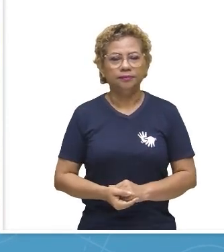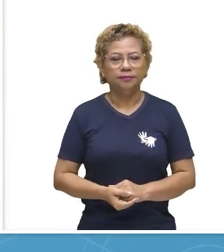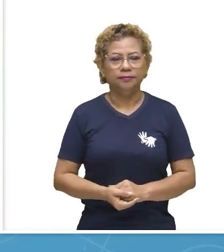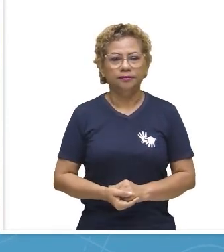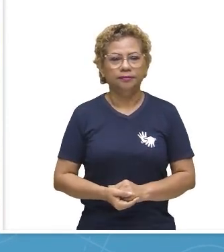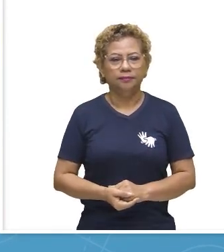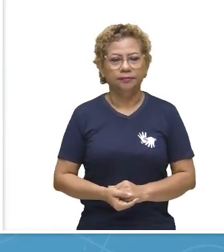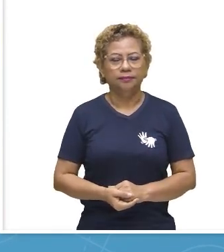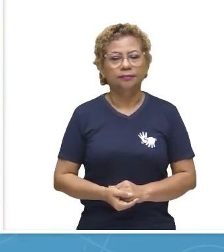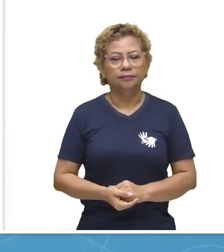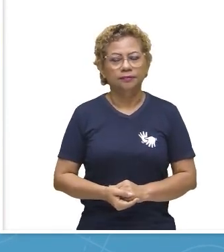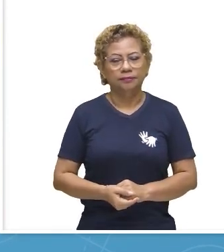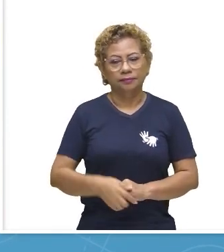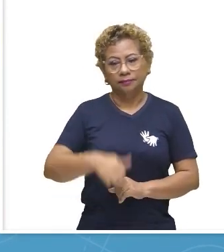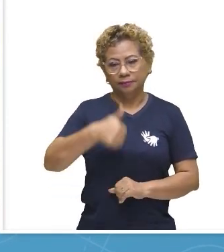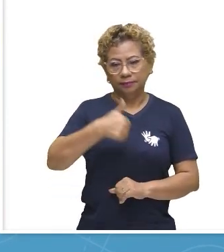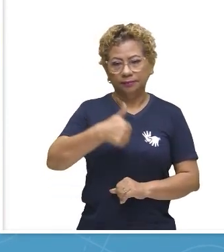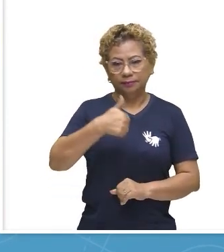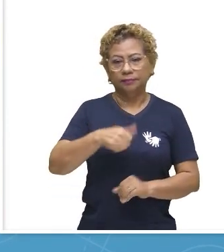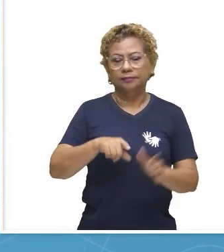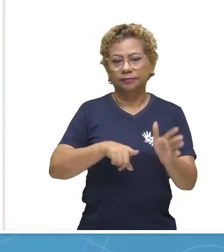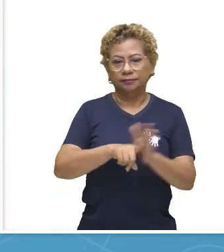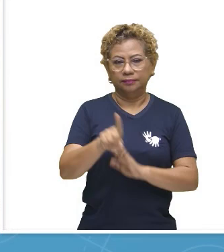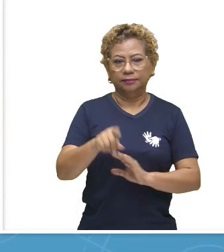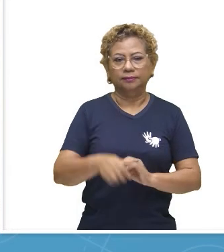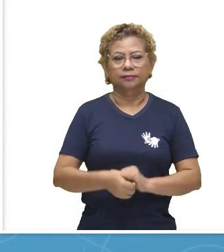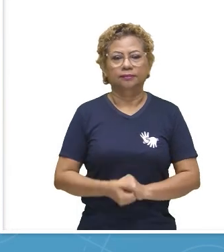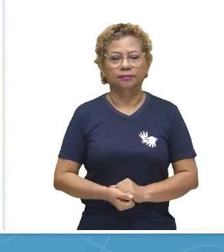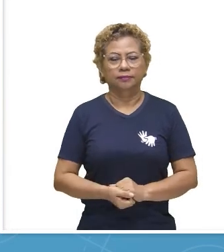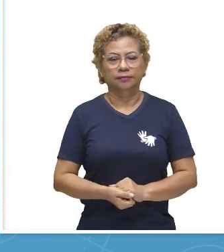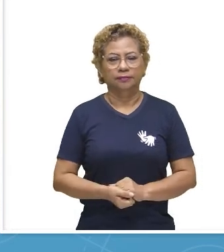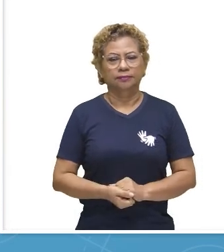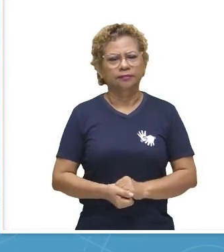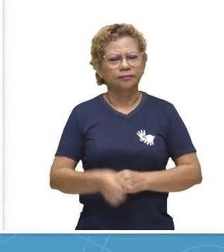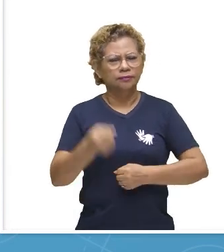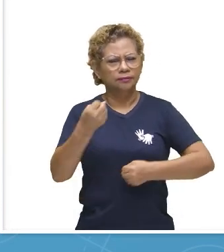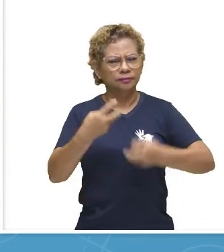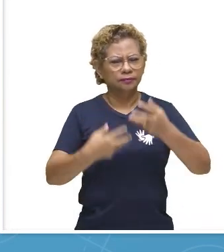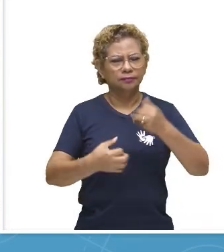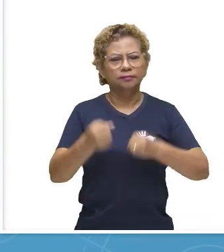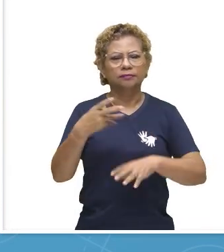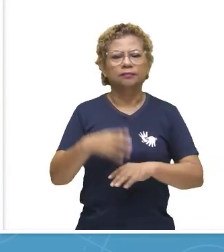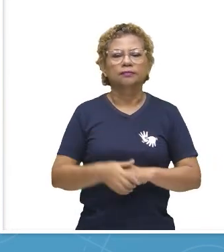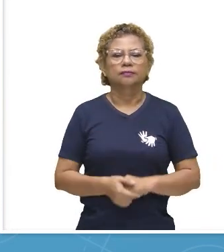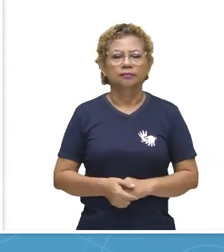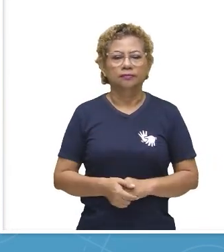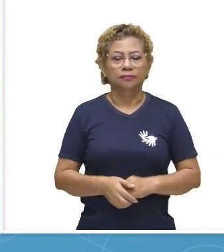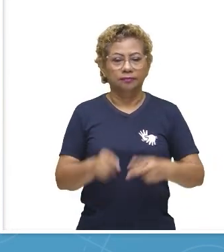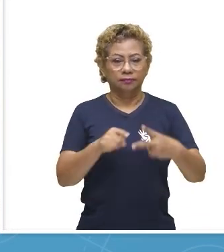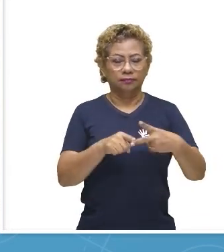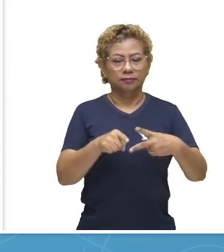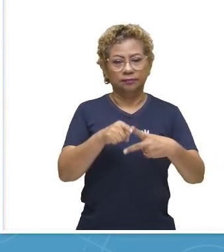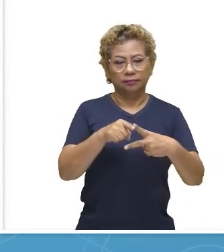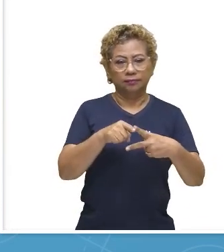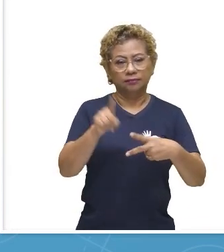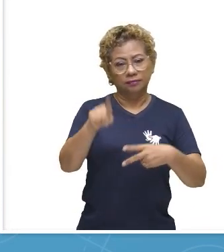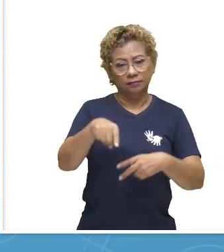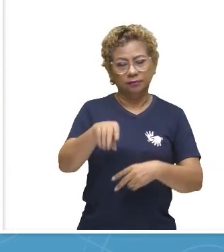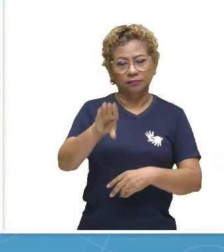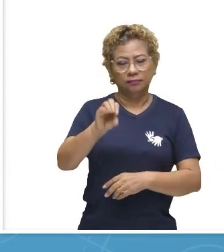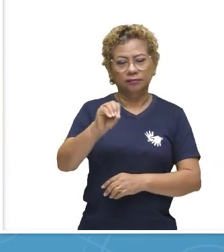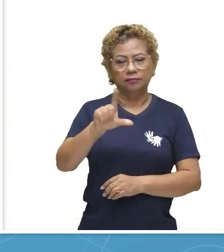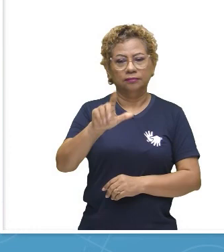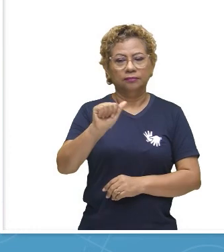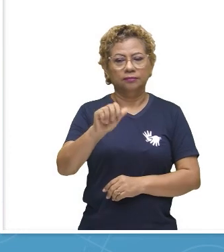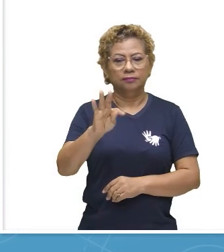Na questão 1, a questão já diz, né? Os ângulos, eles são colaterais. Ou seja, eles estão do